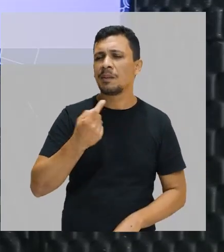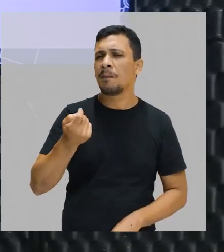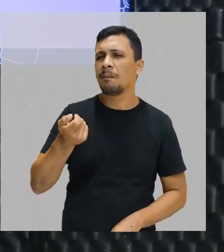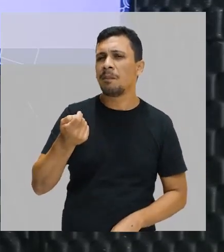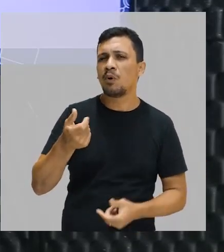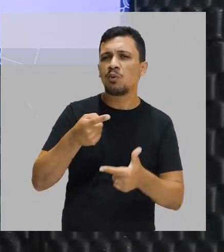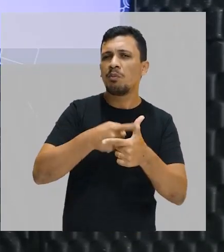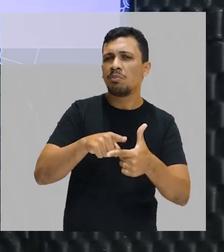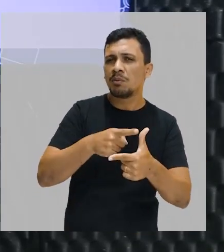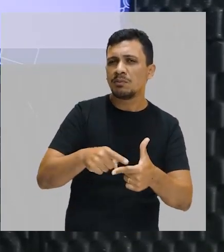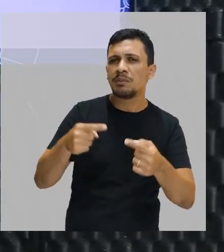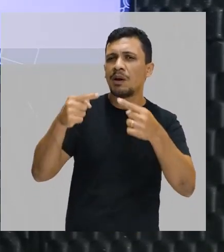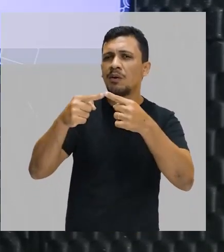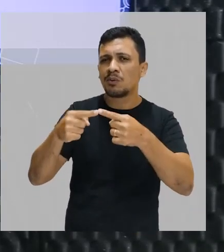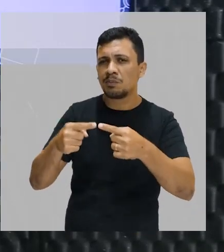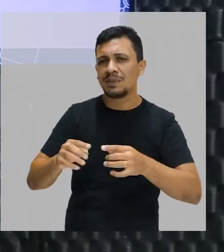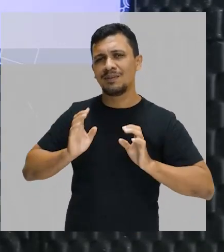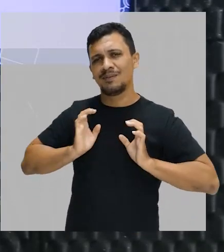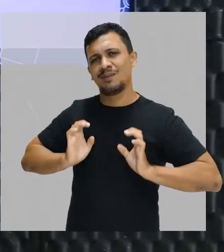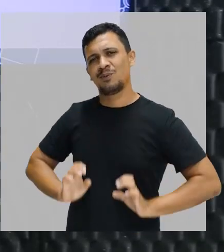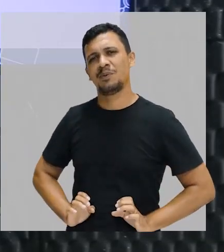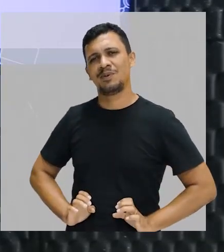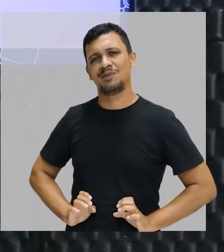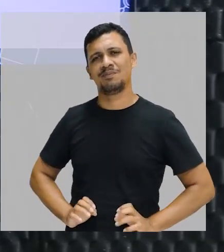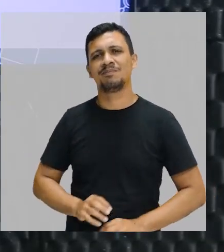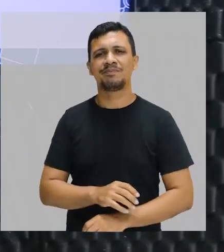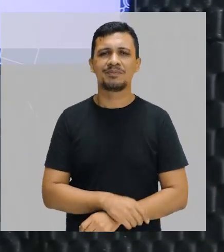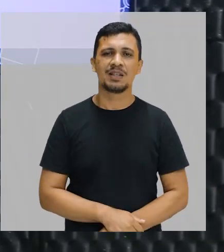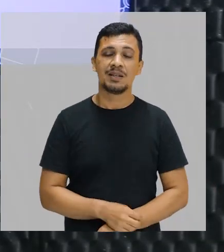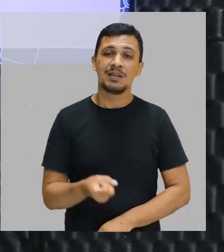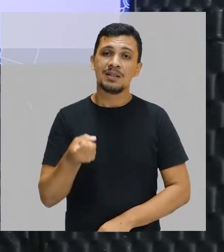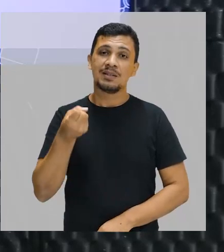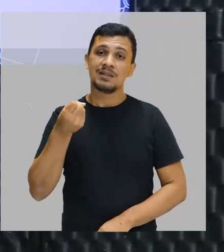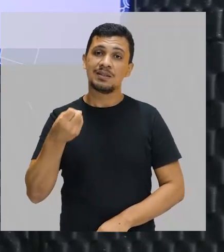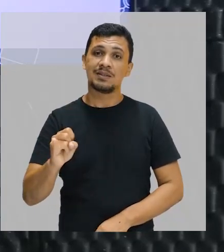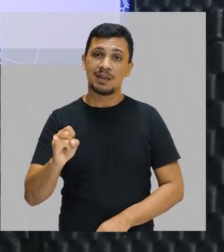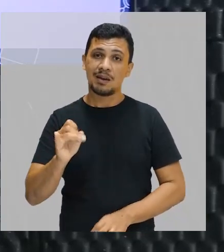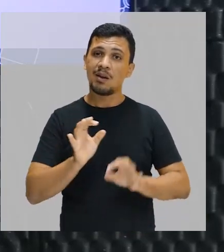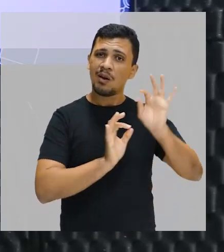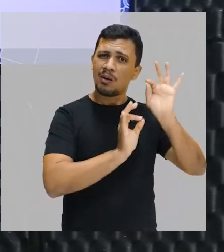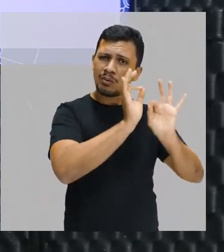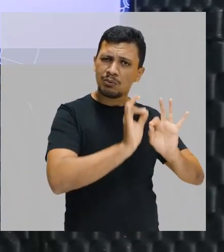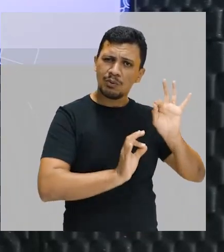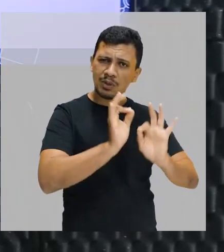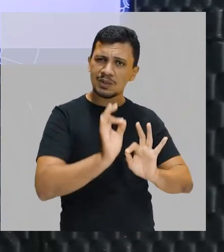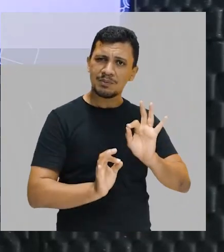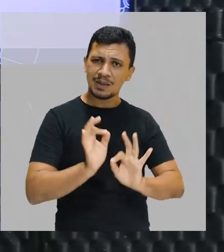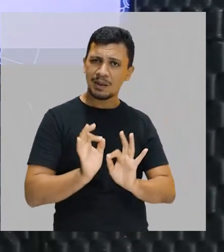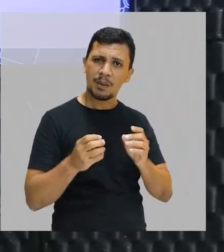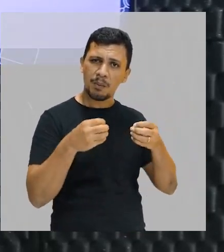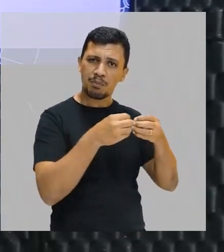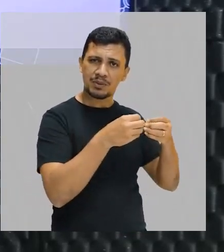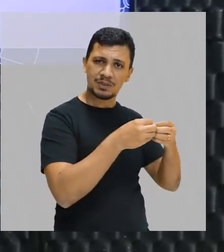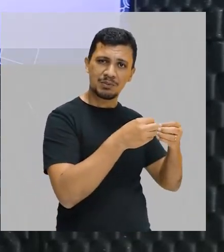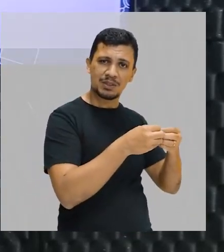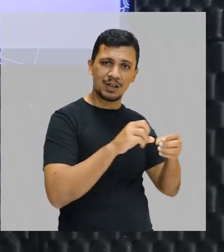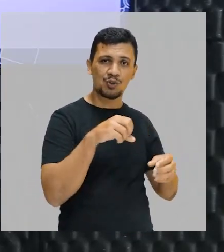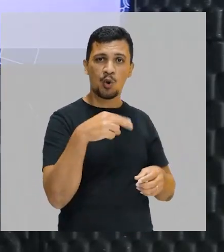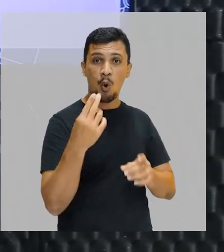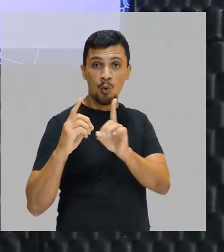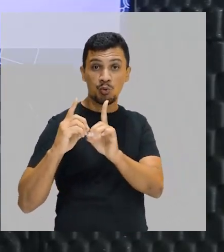à expressão ética e o que nós sabemos dela, ok? Então, se nós formos traçar aqui por proximidade e